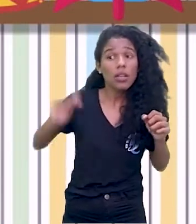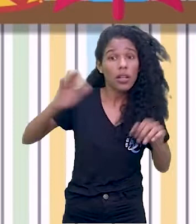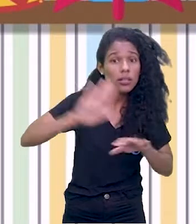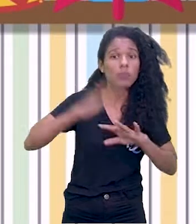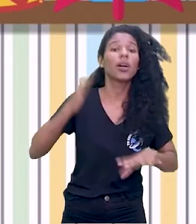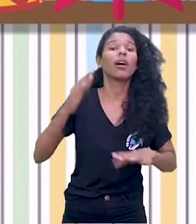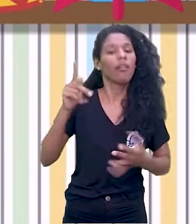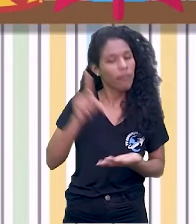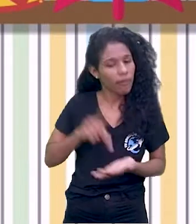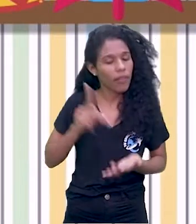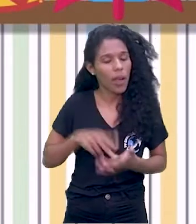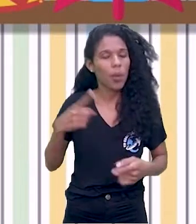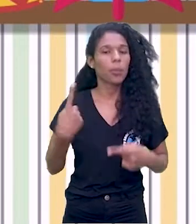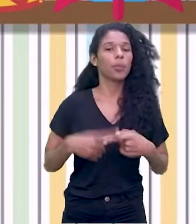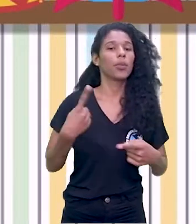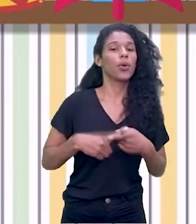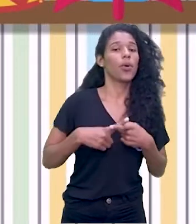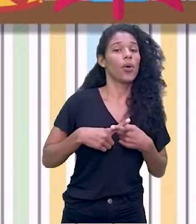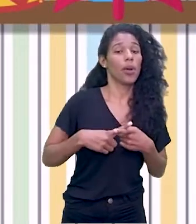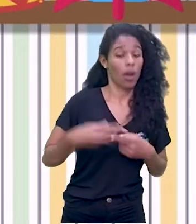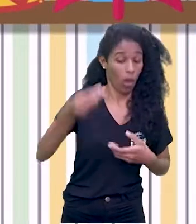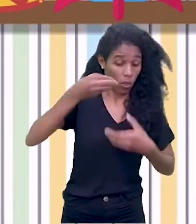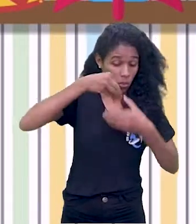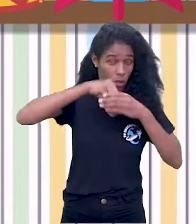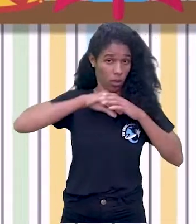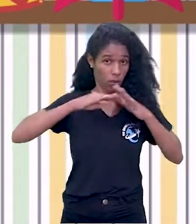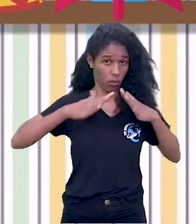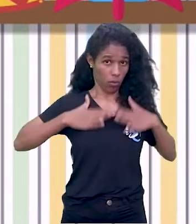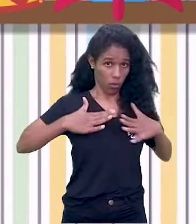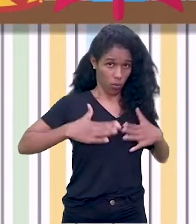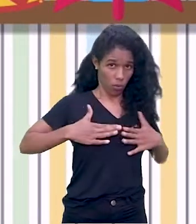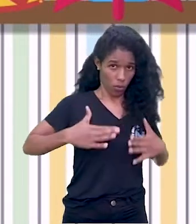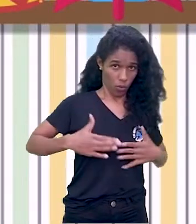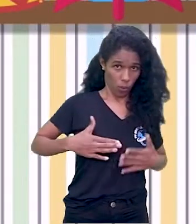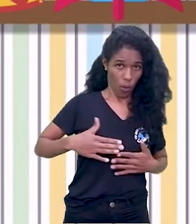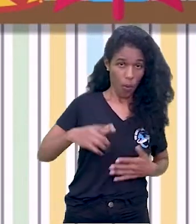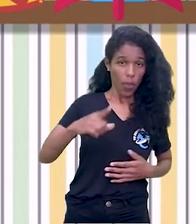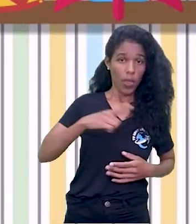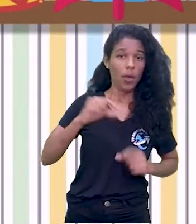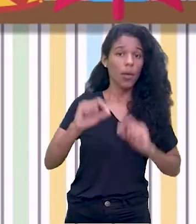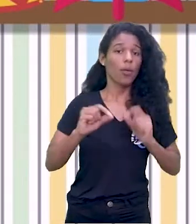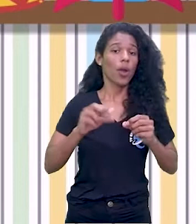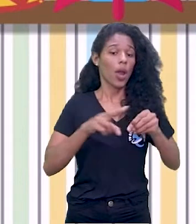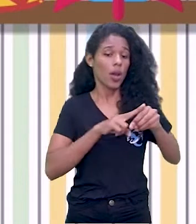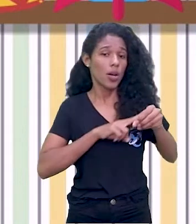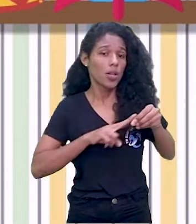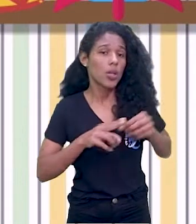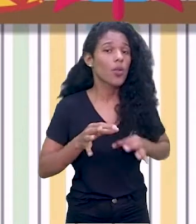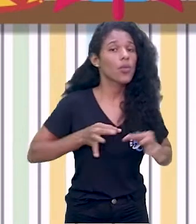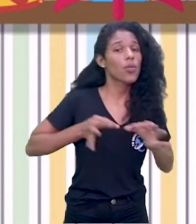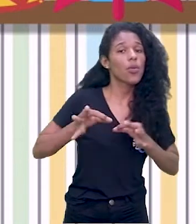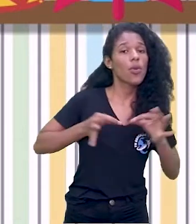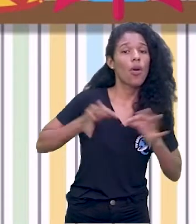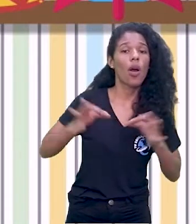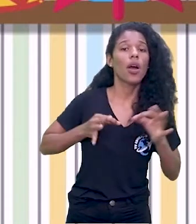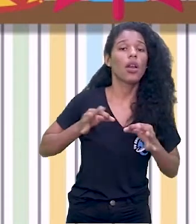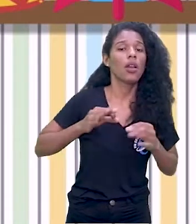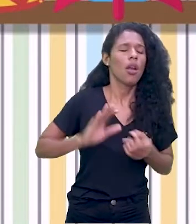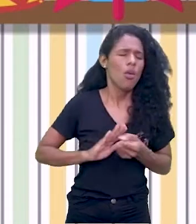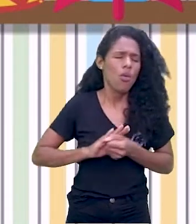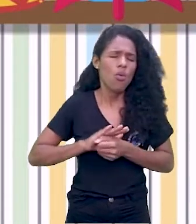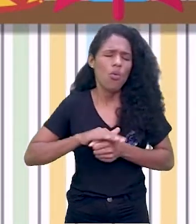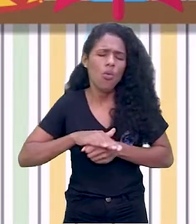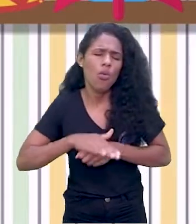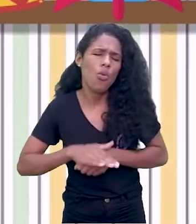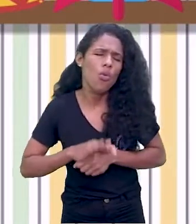Isso porque o hormônio do crescimento é produzido e liberado no organismo durante o sono, principalmente ao longo da noite. É